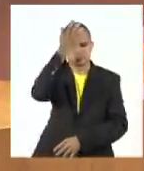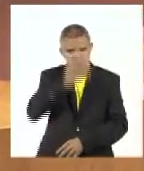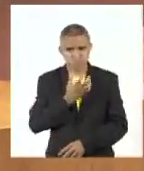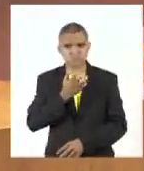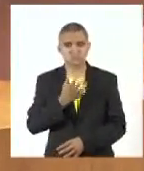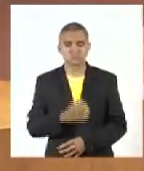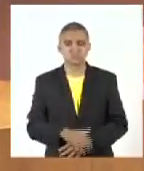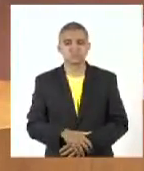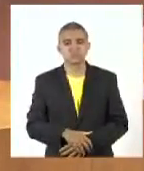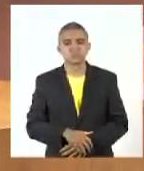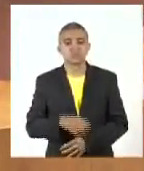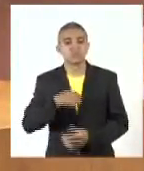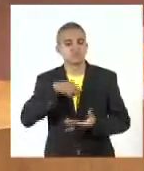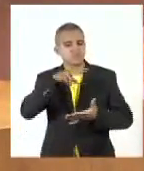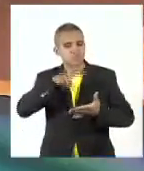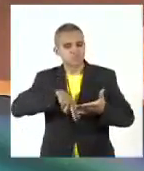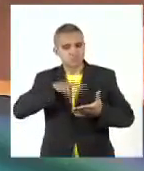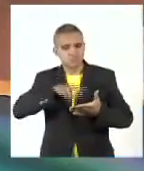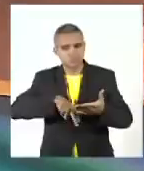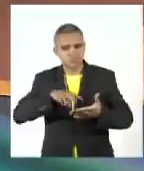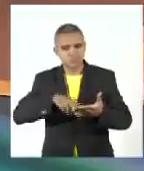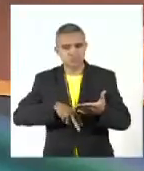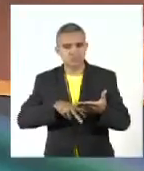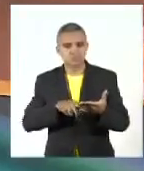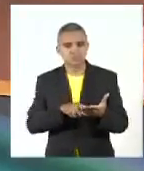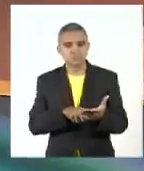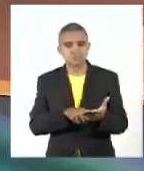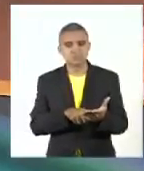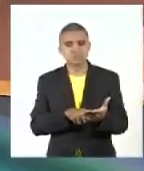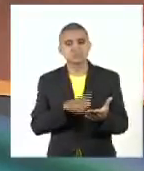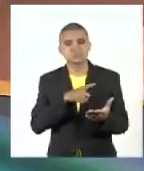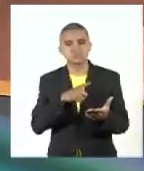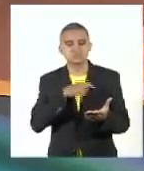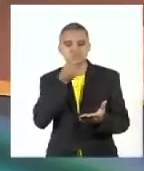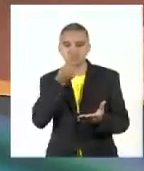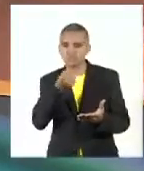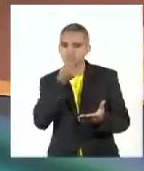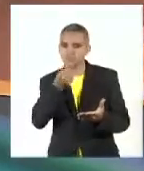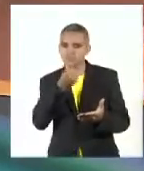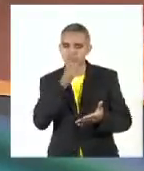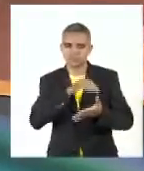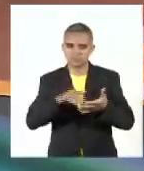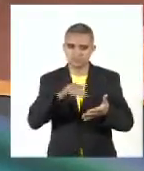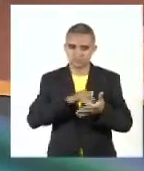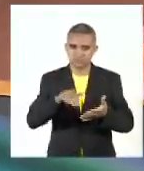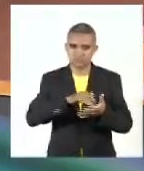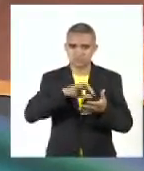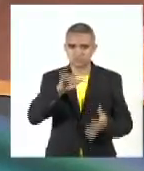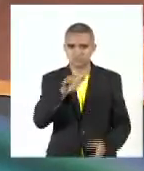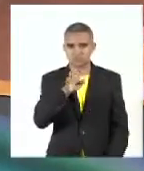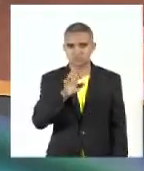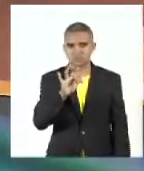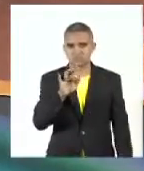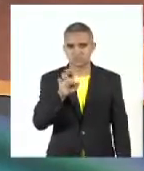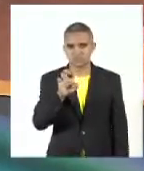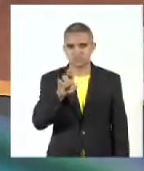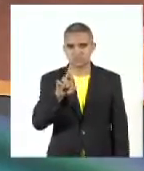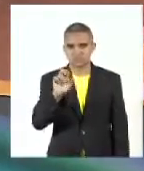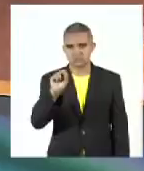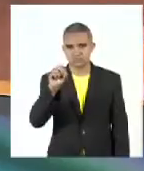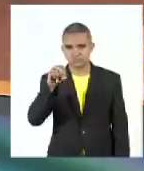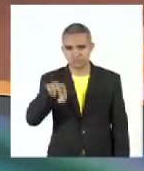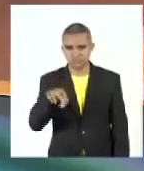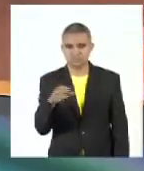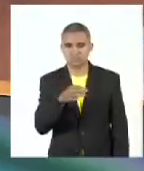atenção a matéria, uma entrevista do secretário Jefferson Portela.